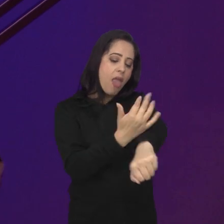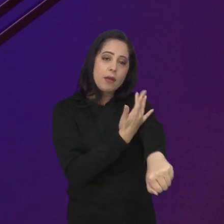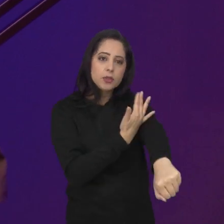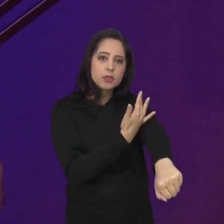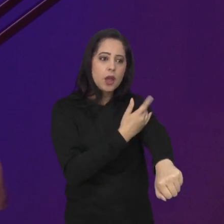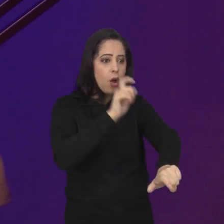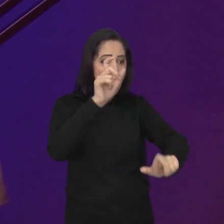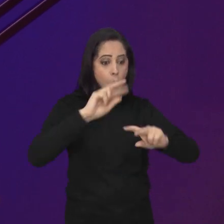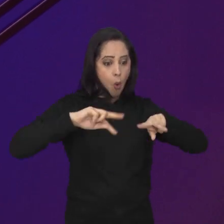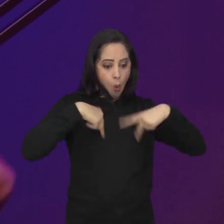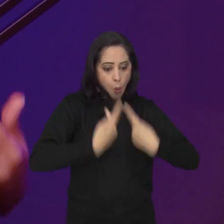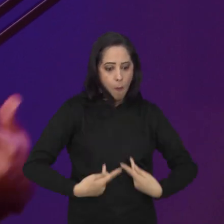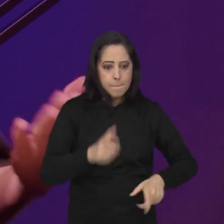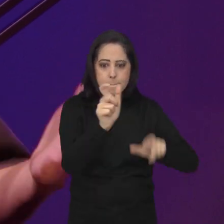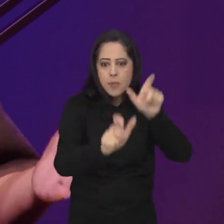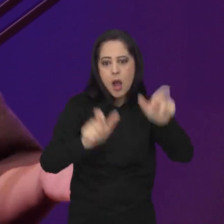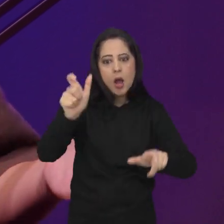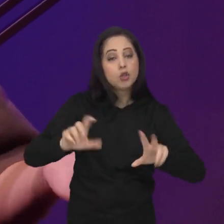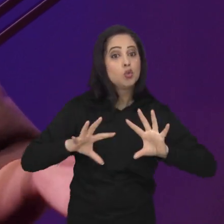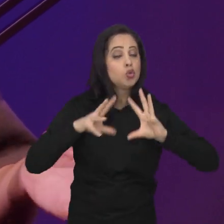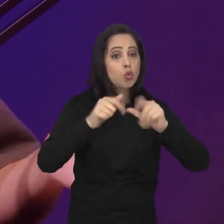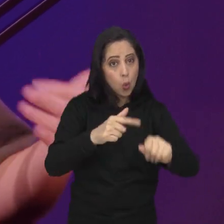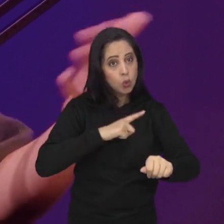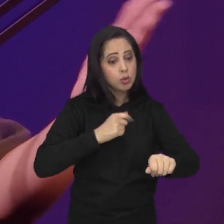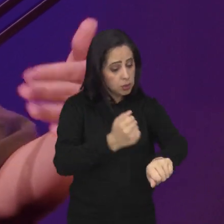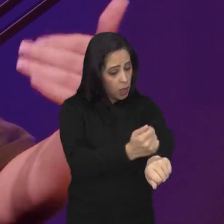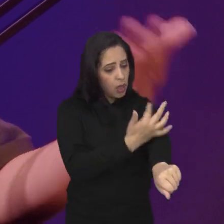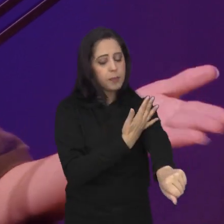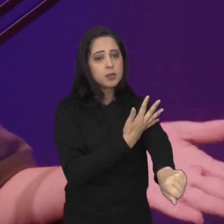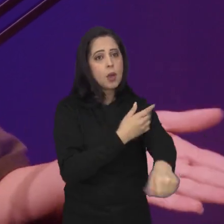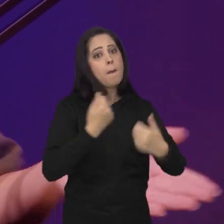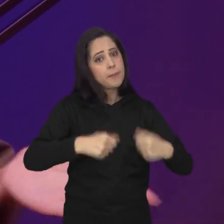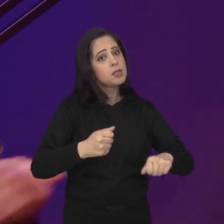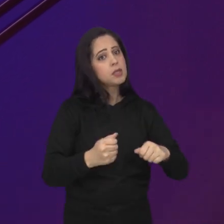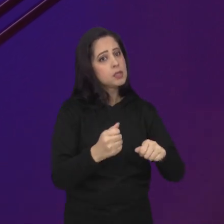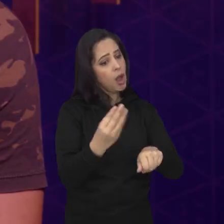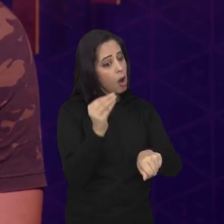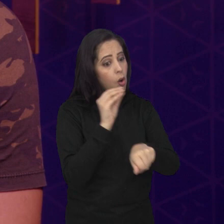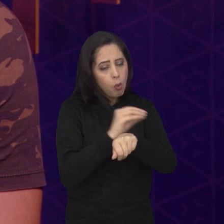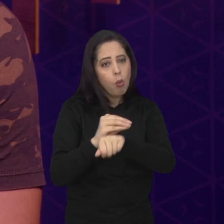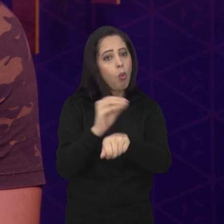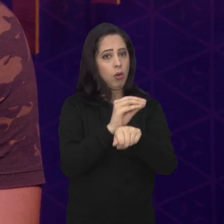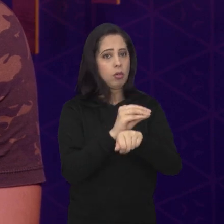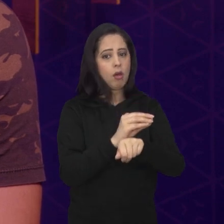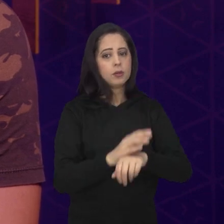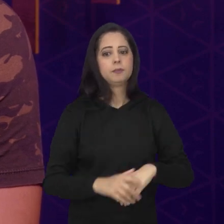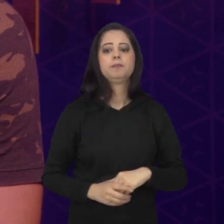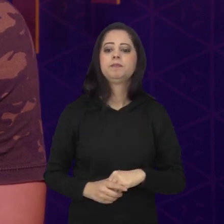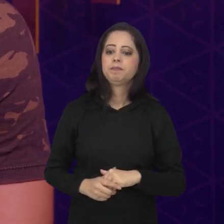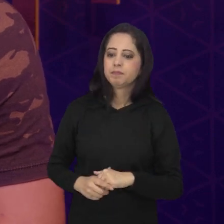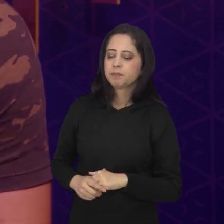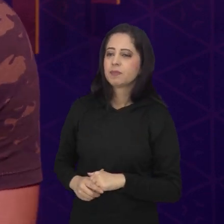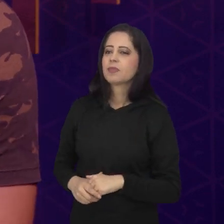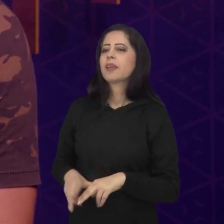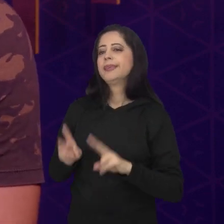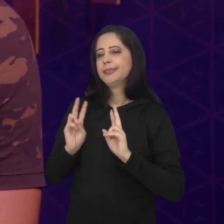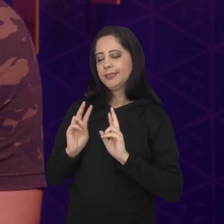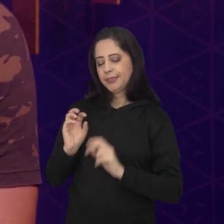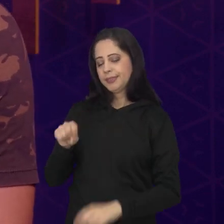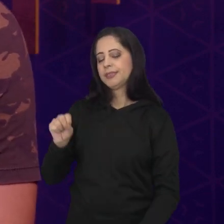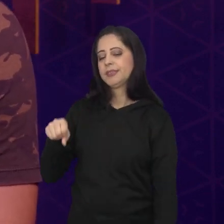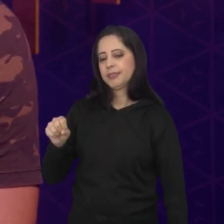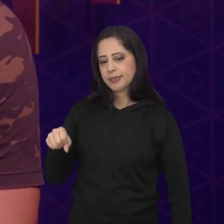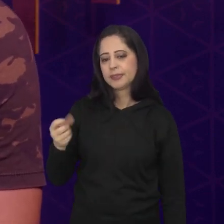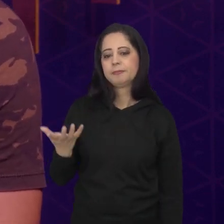nós possuímos emoções, então por isso que todos nós precisamos cuidar disso. E eu acho que é um negócio que é